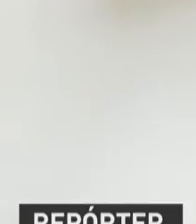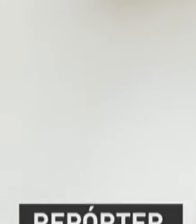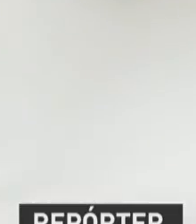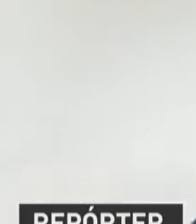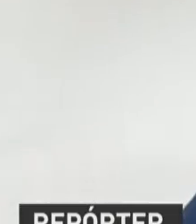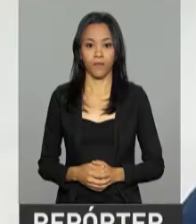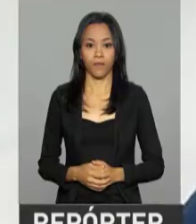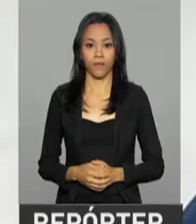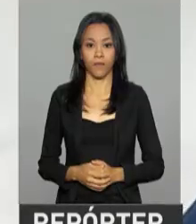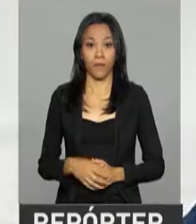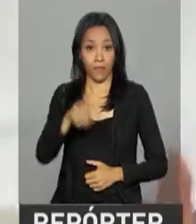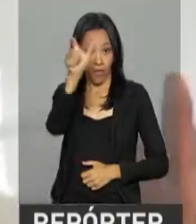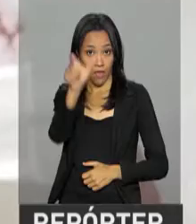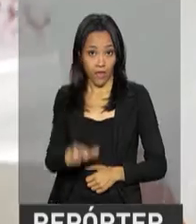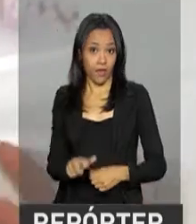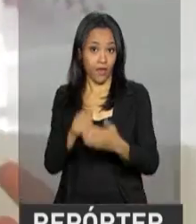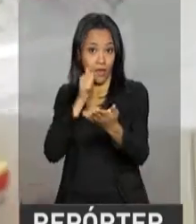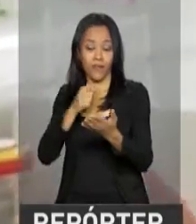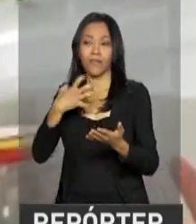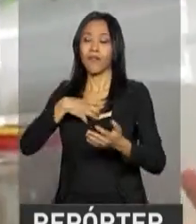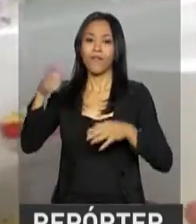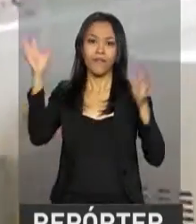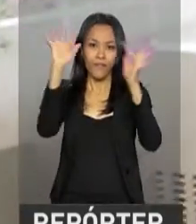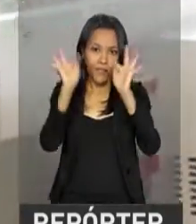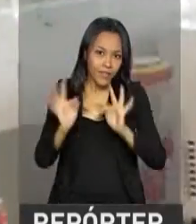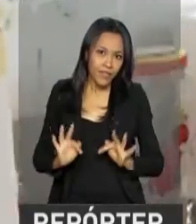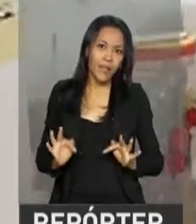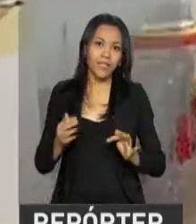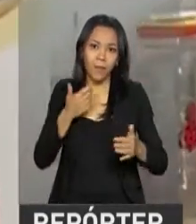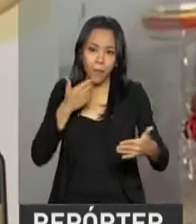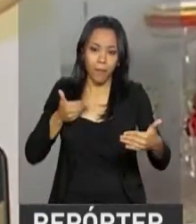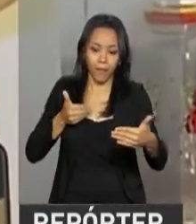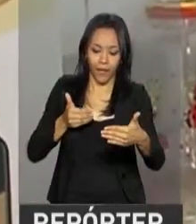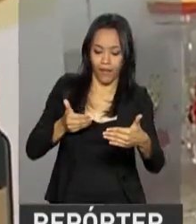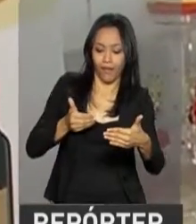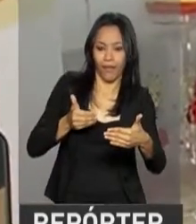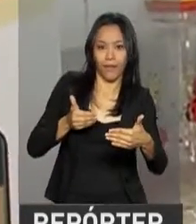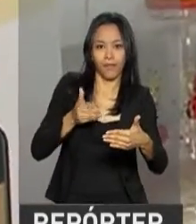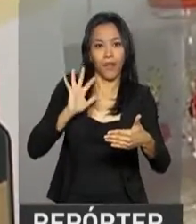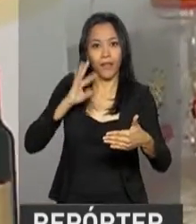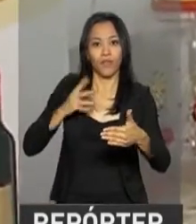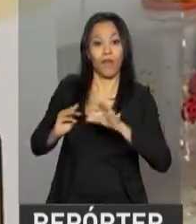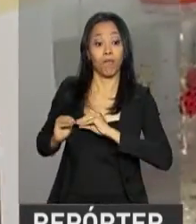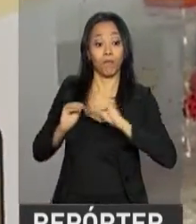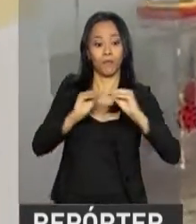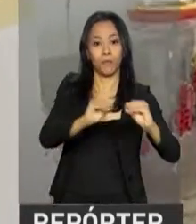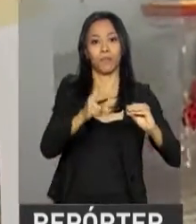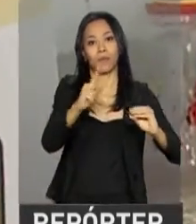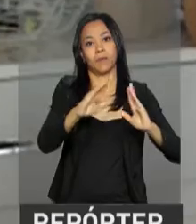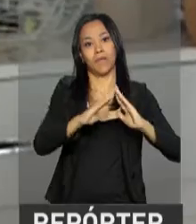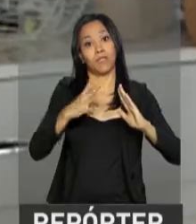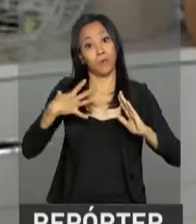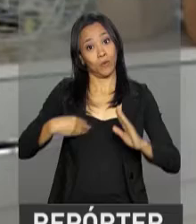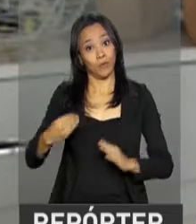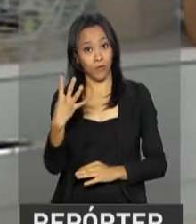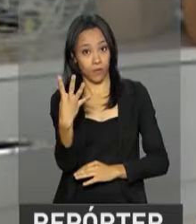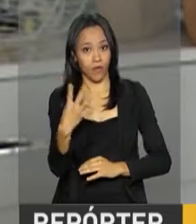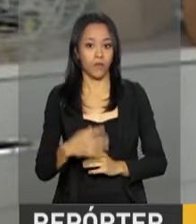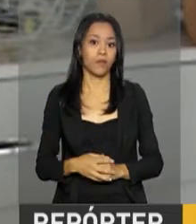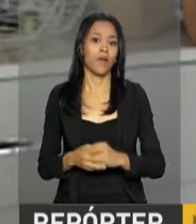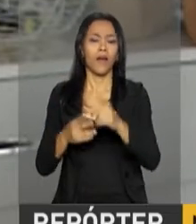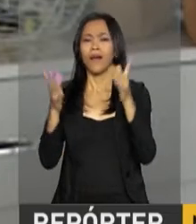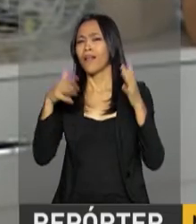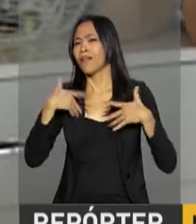dona mona lisa é só felicidade nestes dias que antecedem a grande mudança na vida dela e dos quatro filhos alegria de ter um